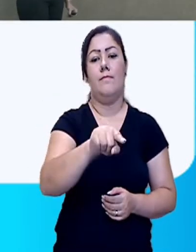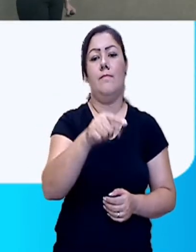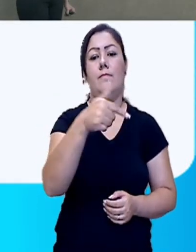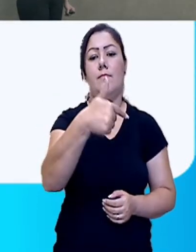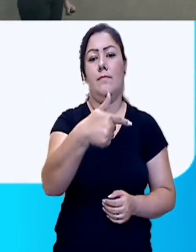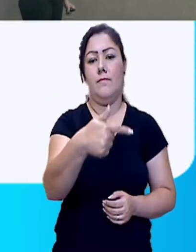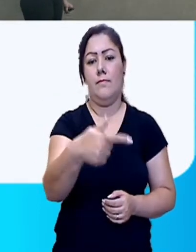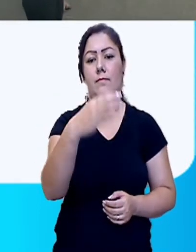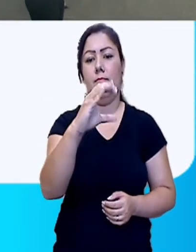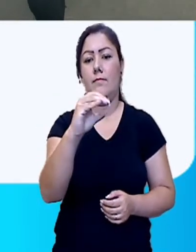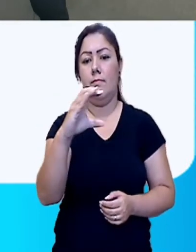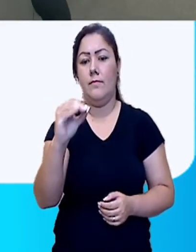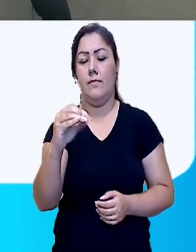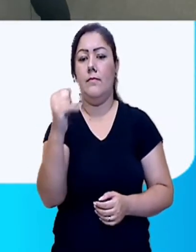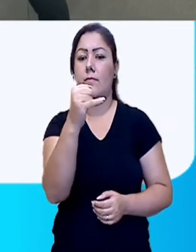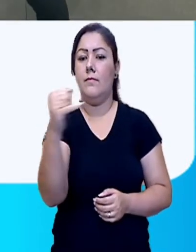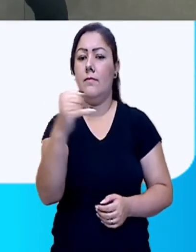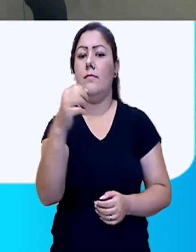3.700 menos